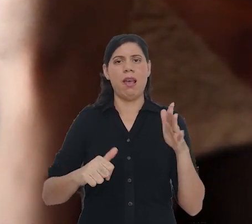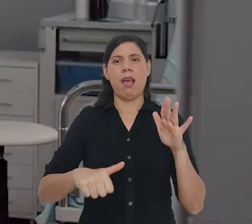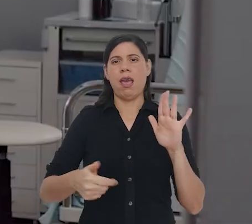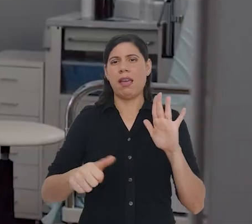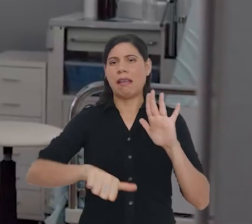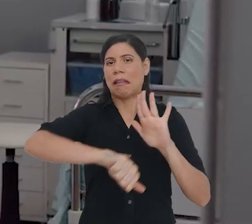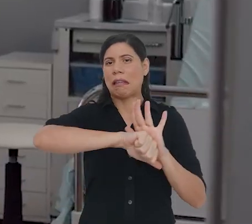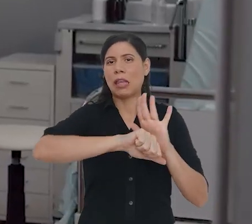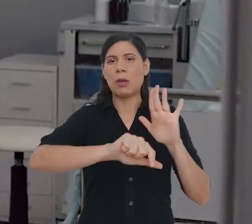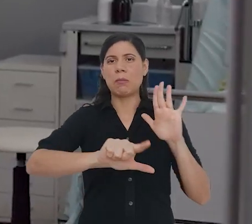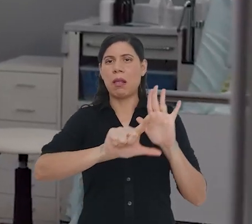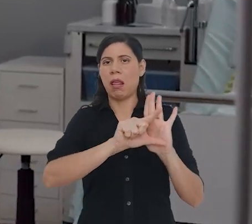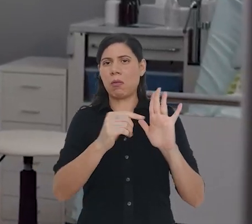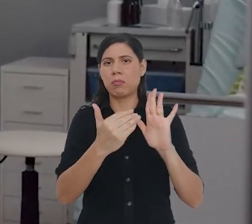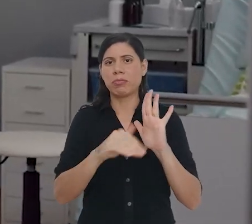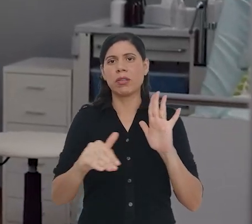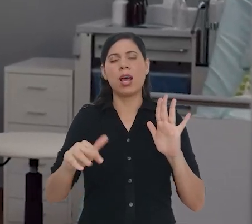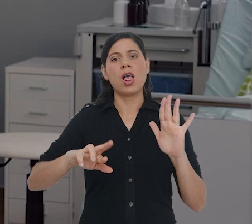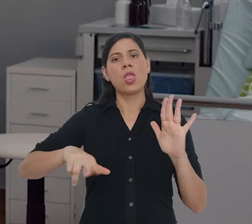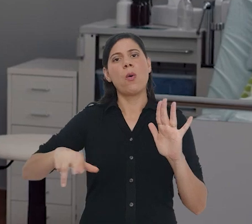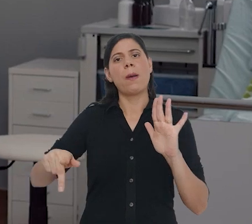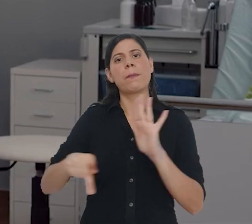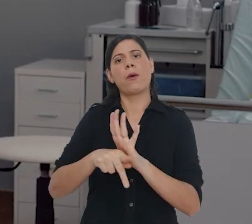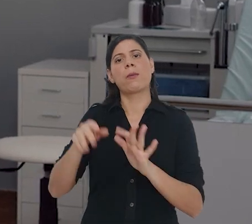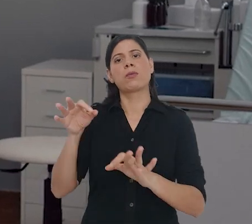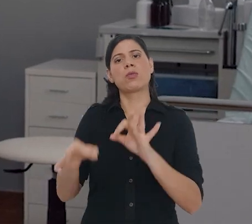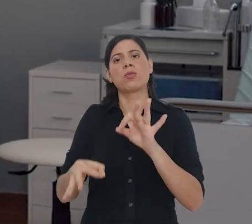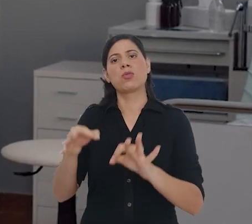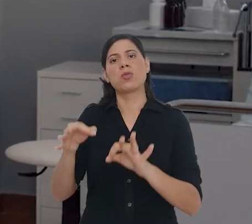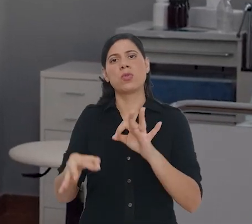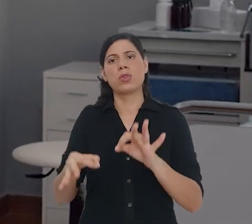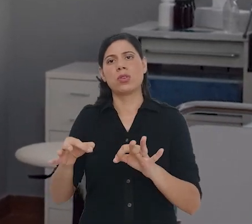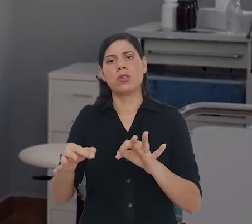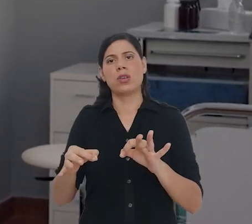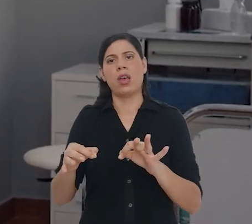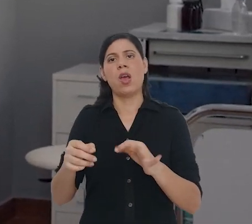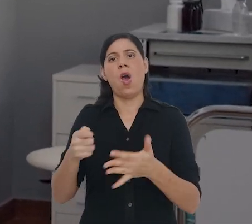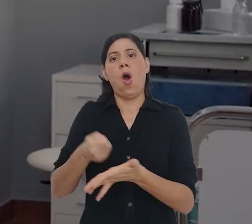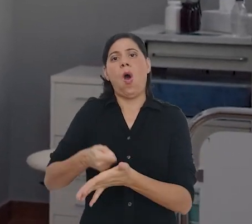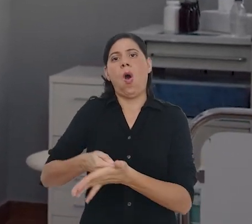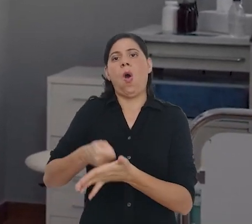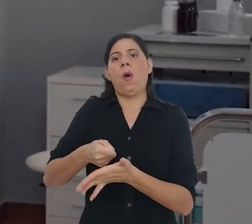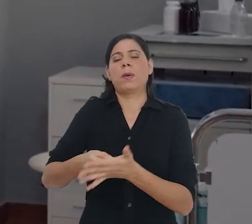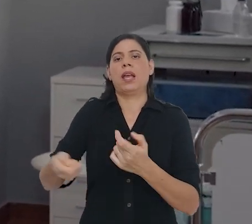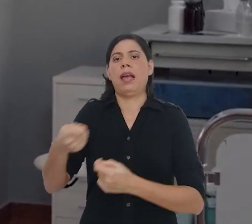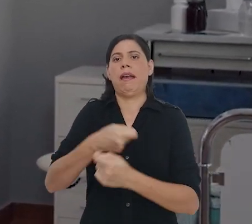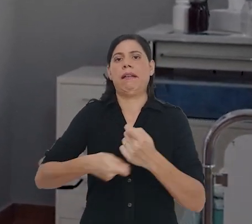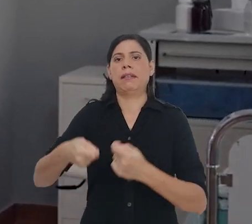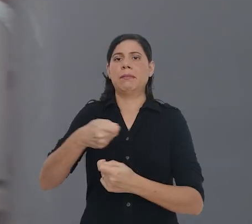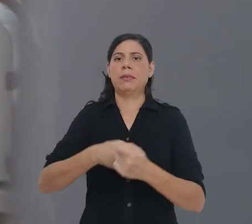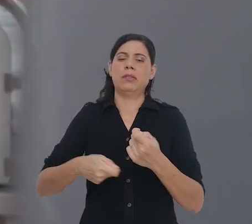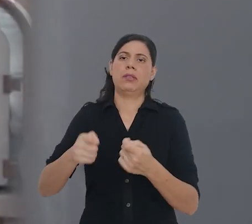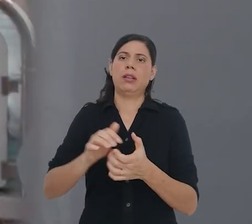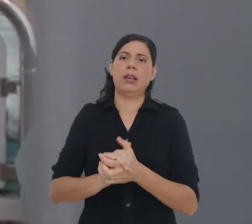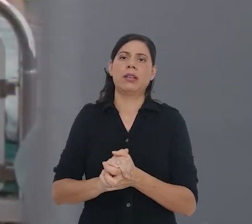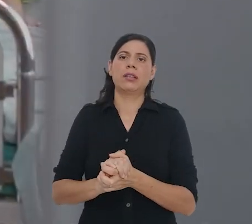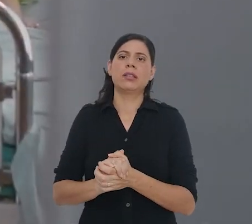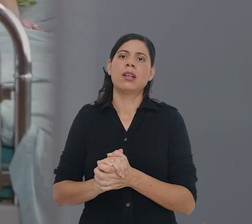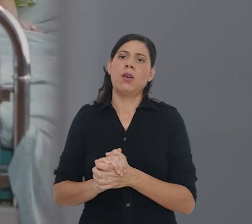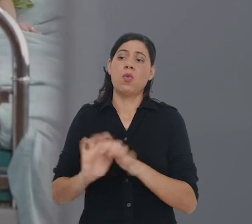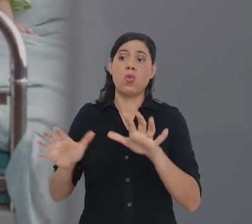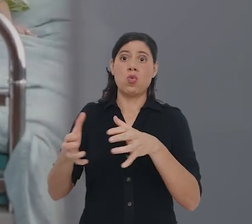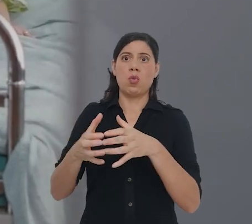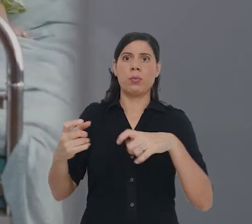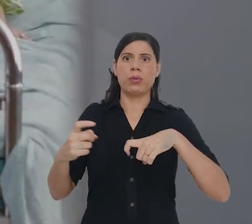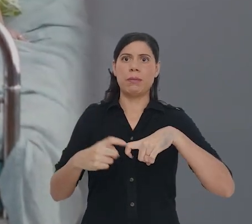no edital, não cabe ao Poder Judiciário forçar a administração a incluir categorias de médicos que não